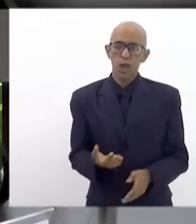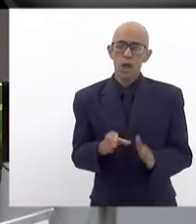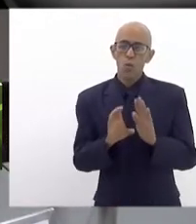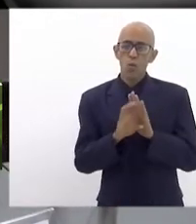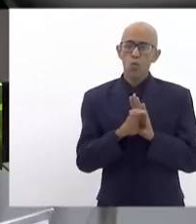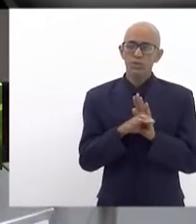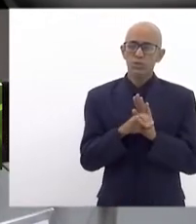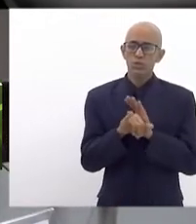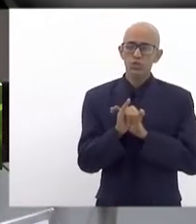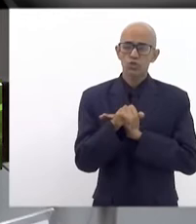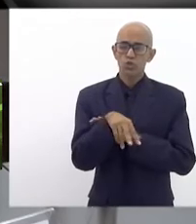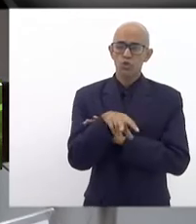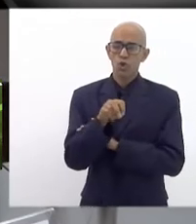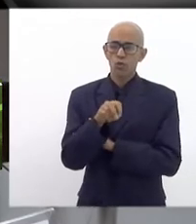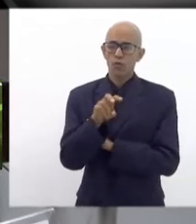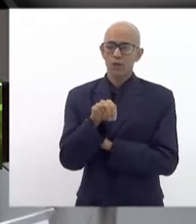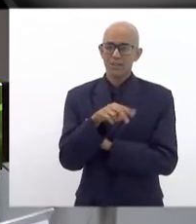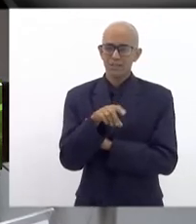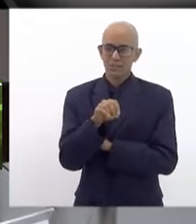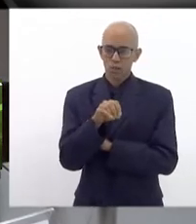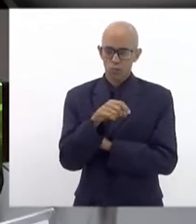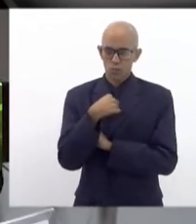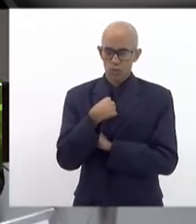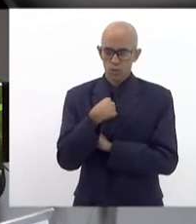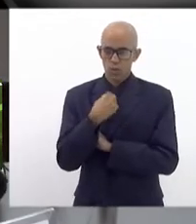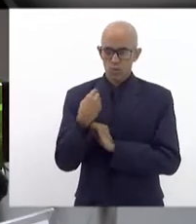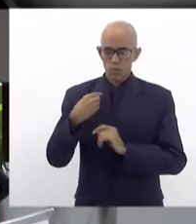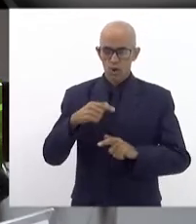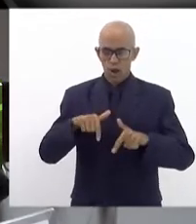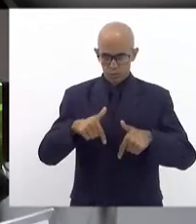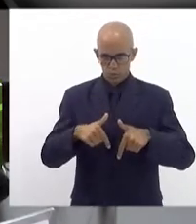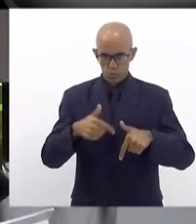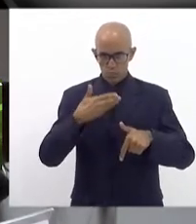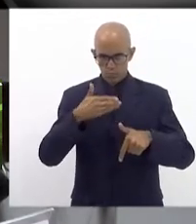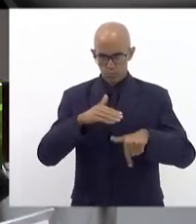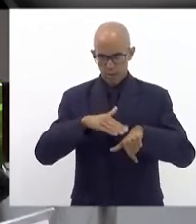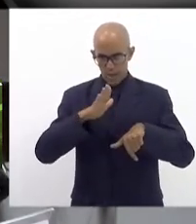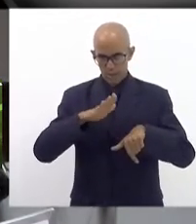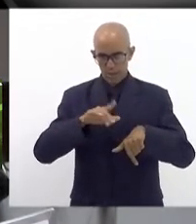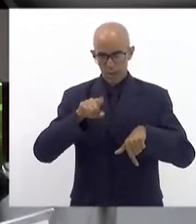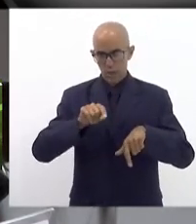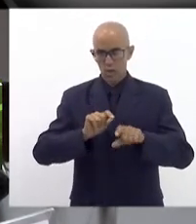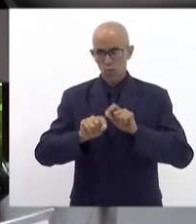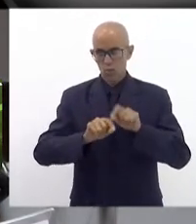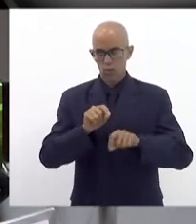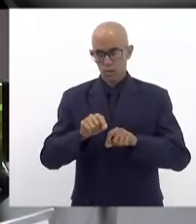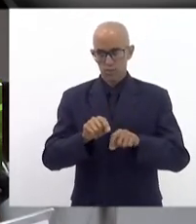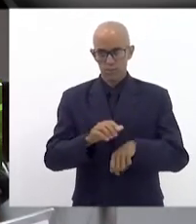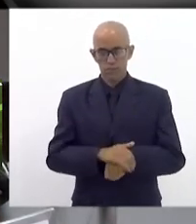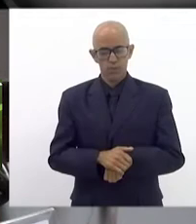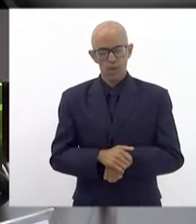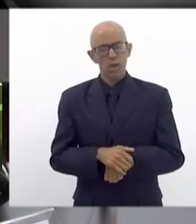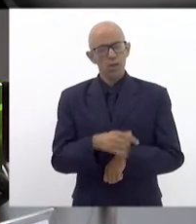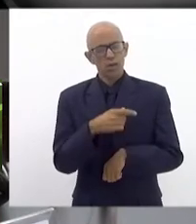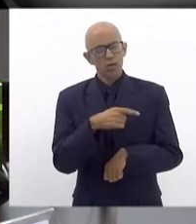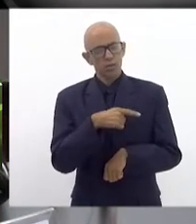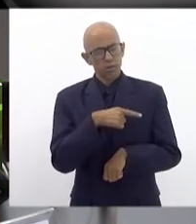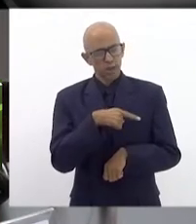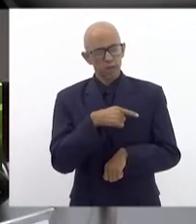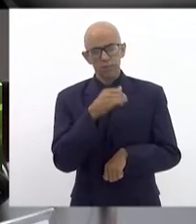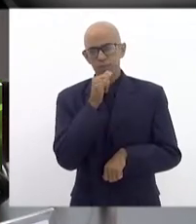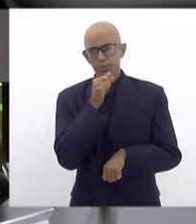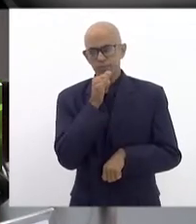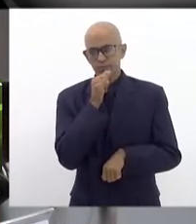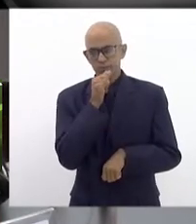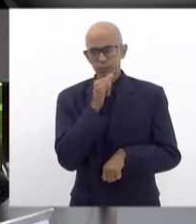onde eu me concentro mais, né, o deputado, é aquilo que... É lógico que existe a inovação do container, que a gente chama,